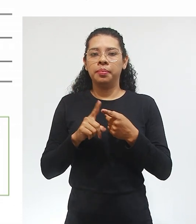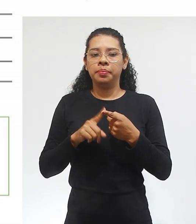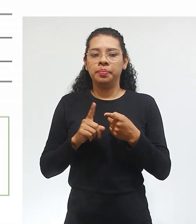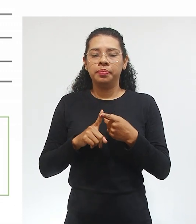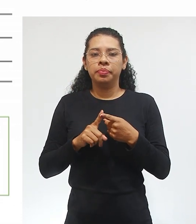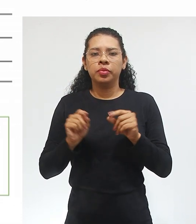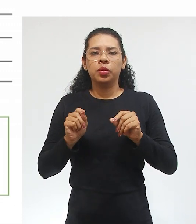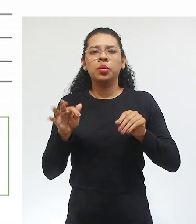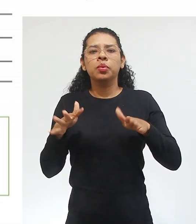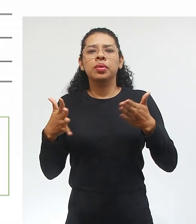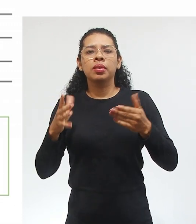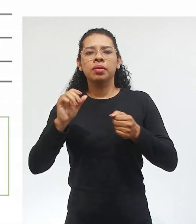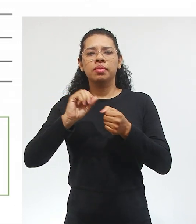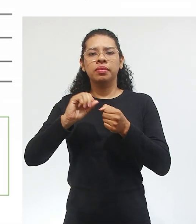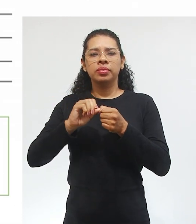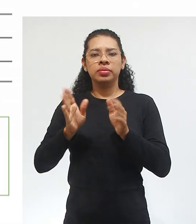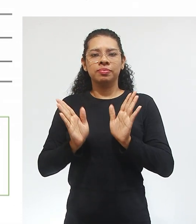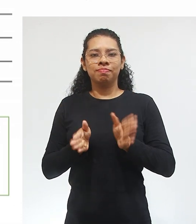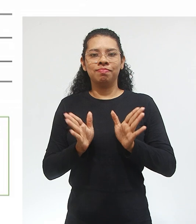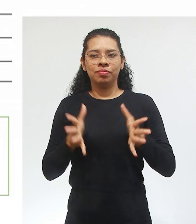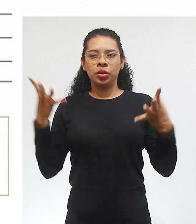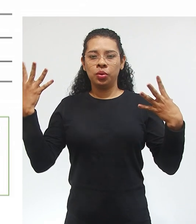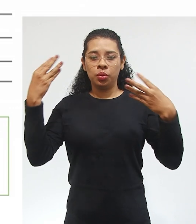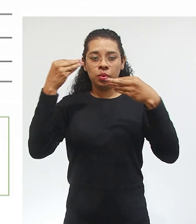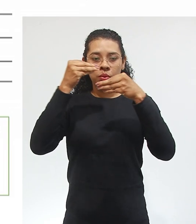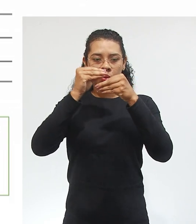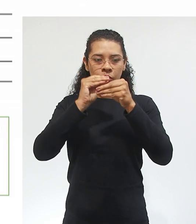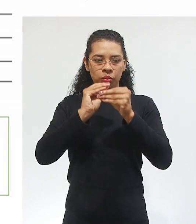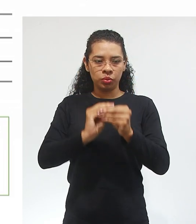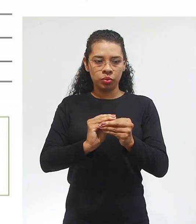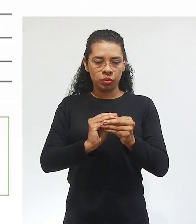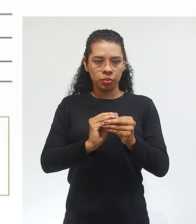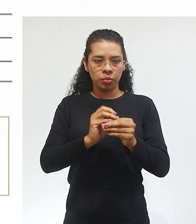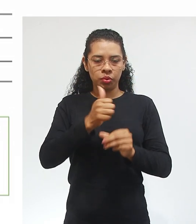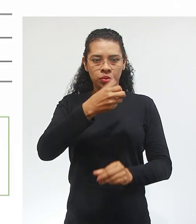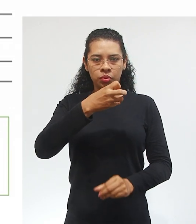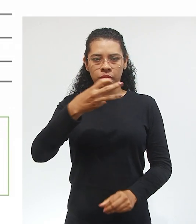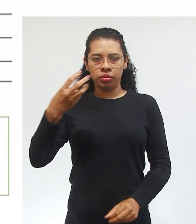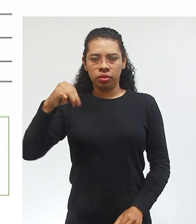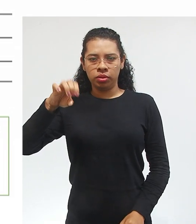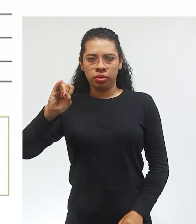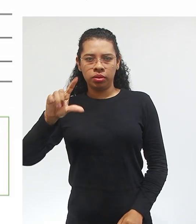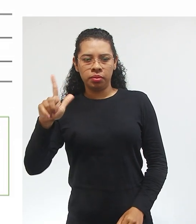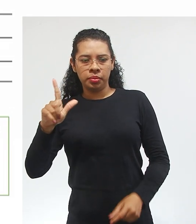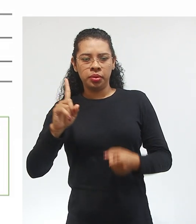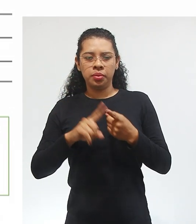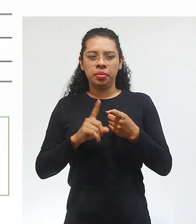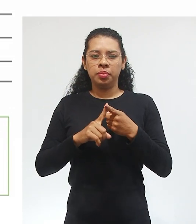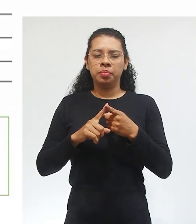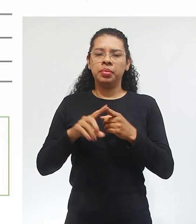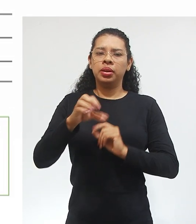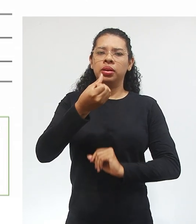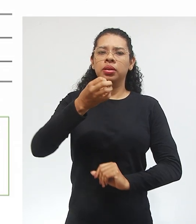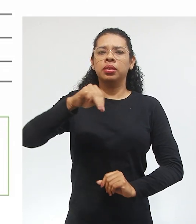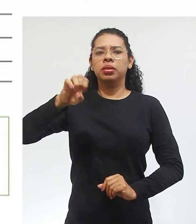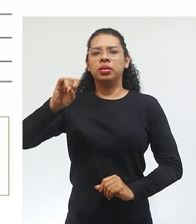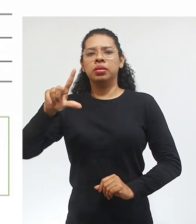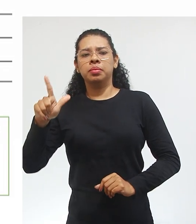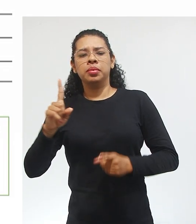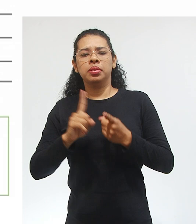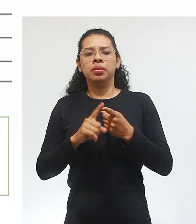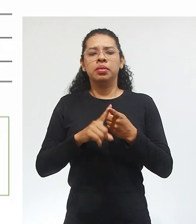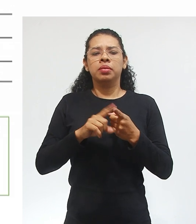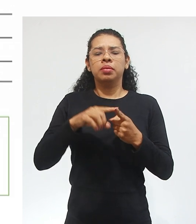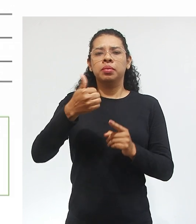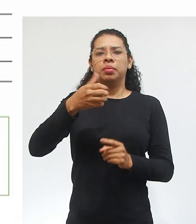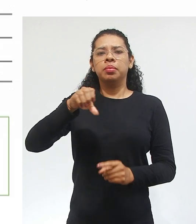Ok, feito isso, eu vou fazer o quê? A apuração. Somo, tá vendo? Ó, aqui, ó, os 13.000 mais 6.000, 19.000. 2.000